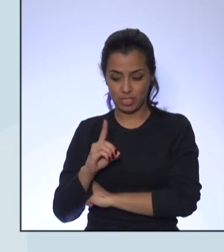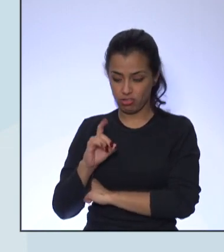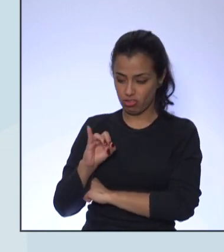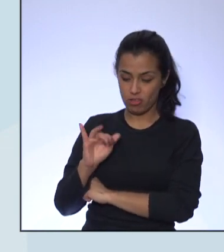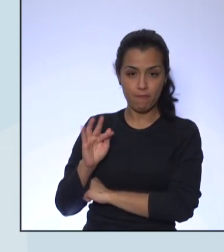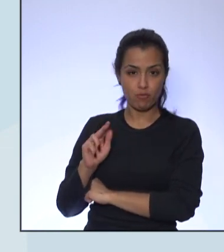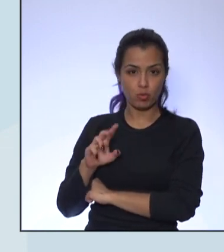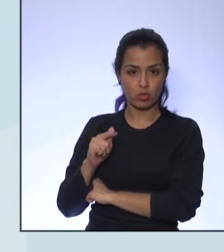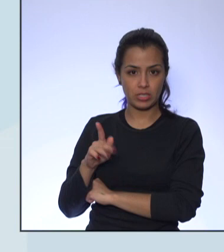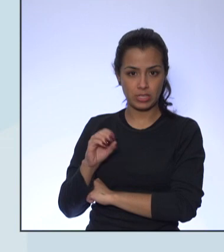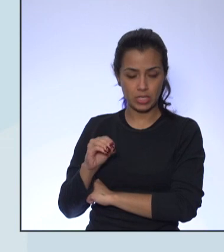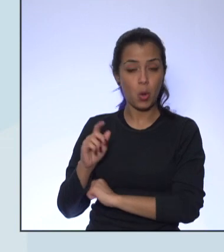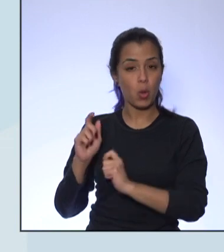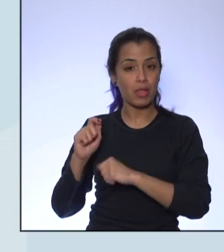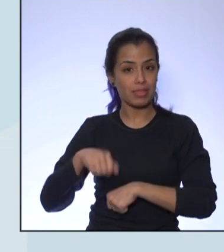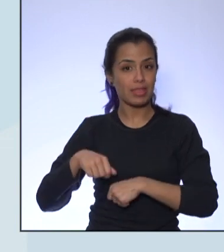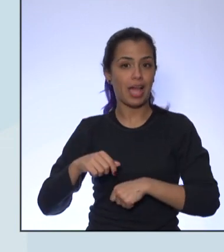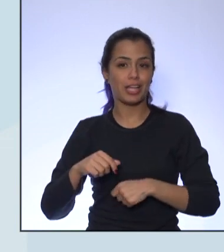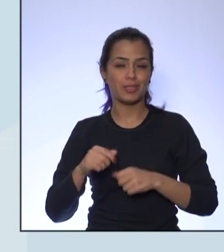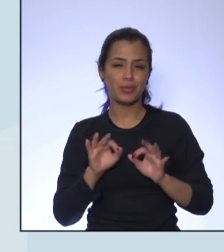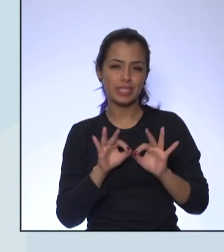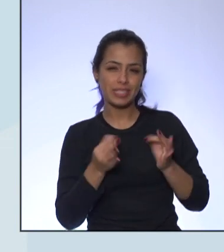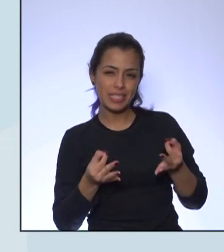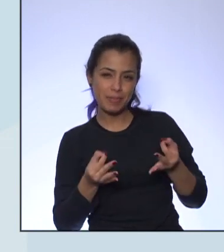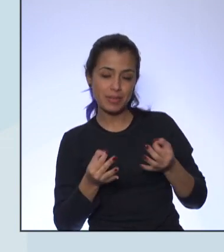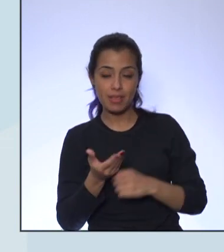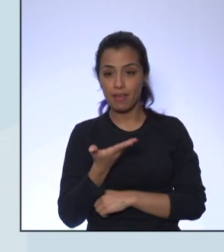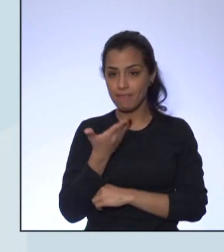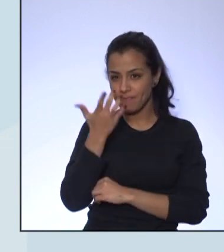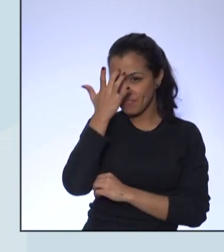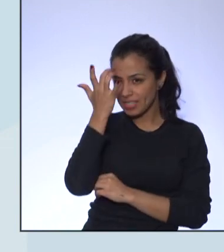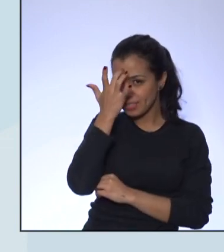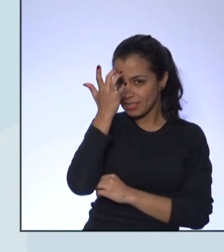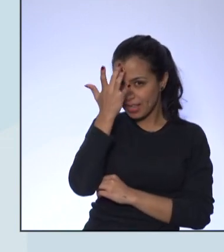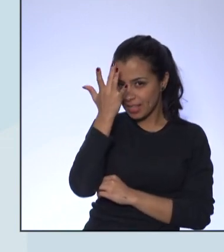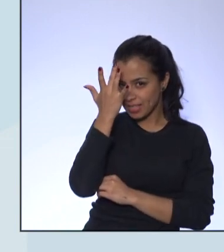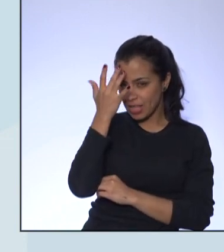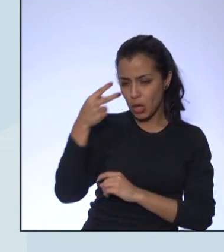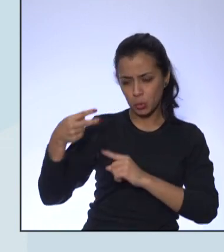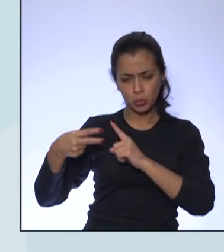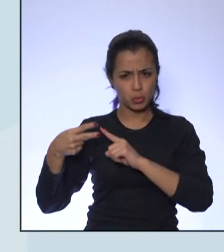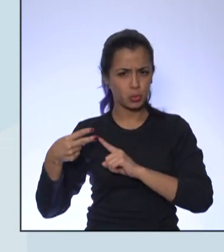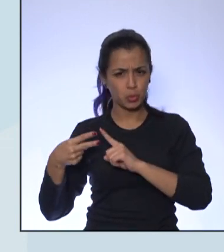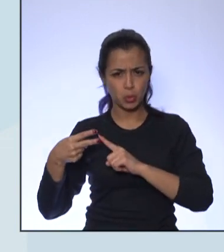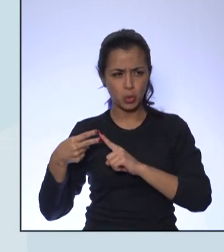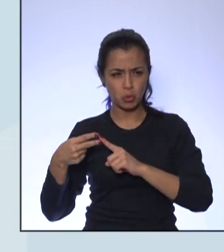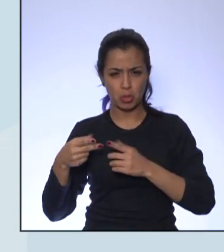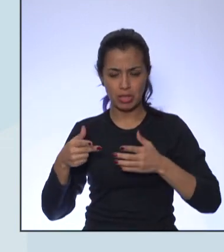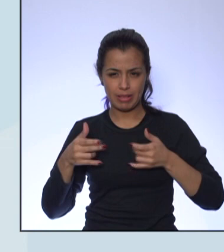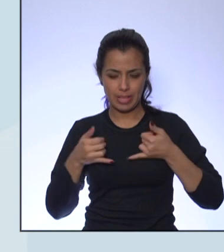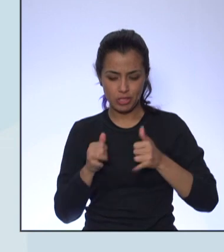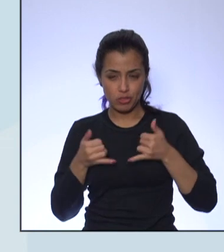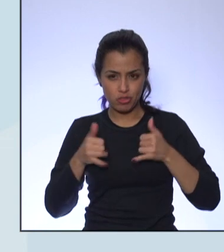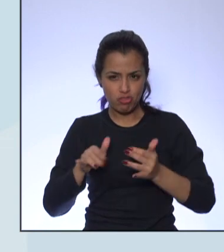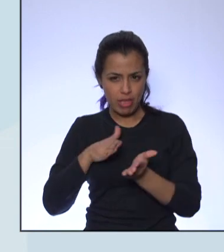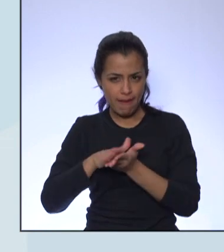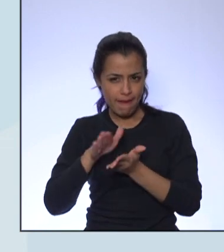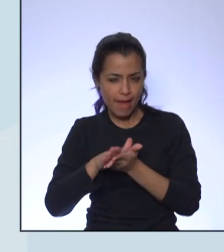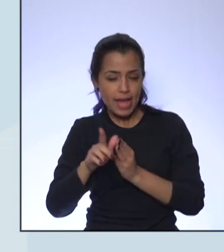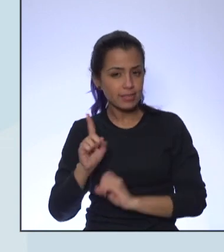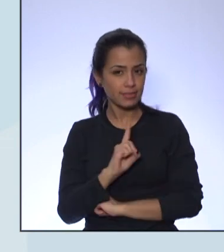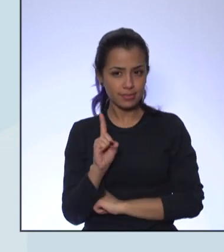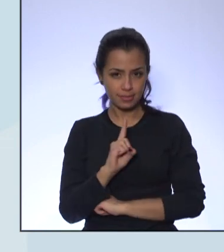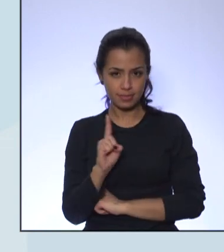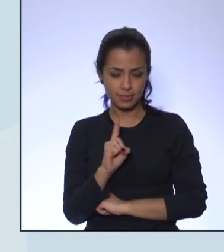facilitada. Esses transportes, tanto a osmose quanto a difusão, não gastam a energia da célula para que ocorra o transporte de